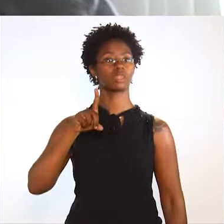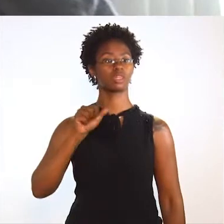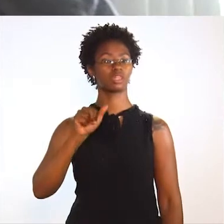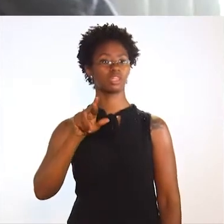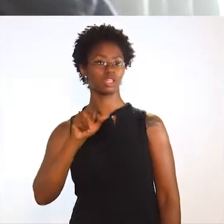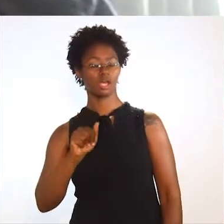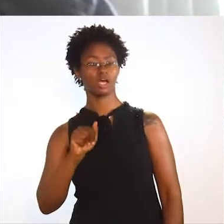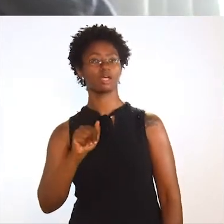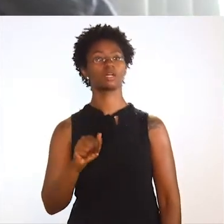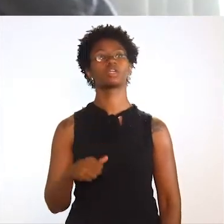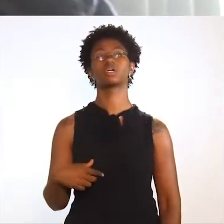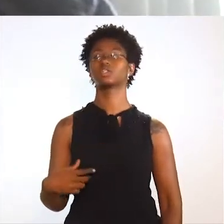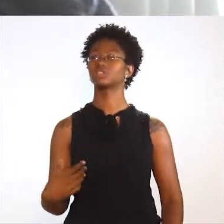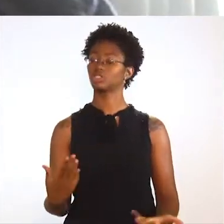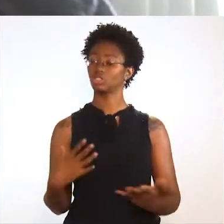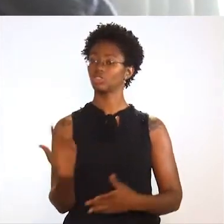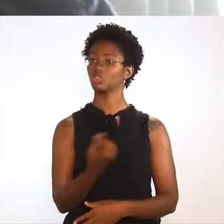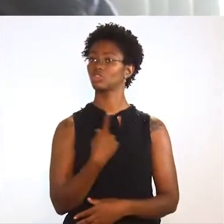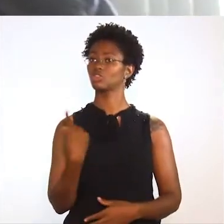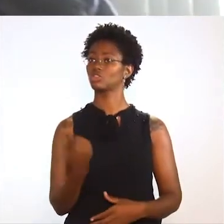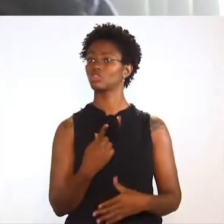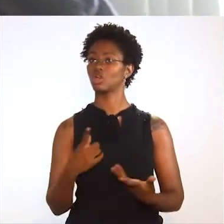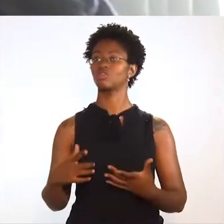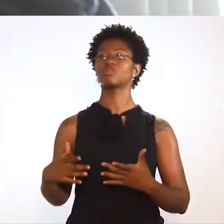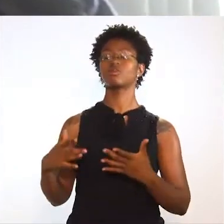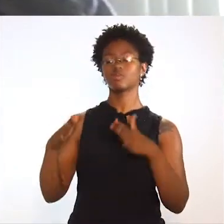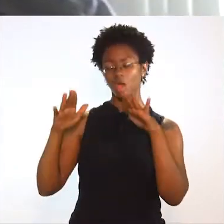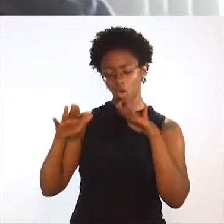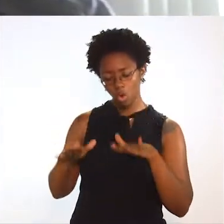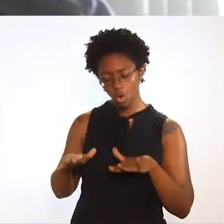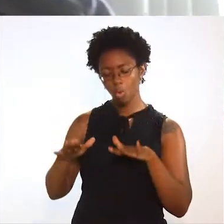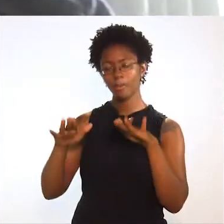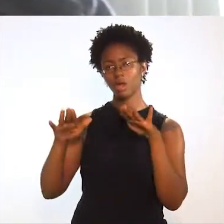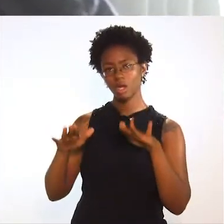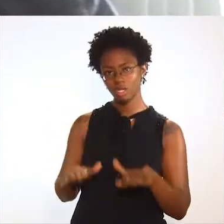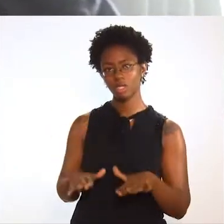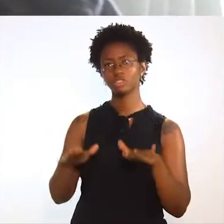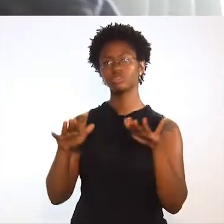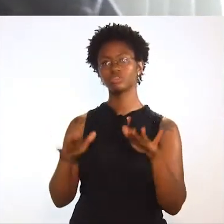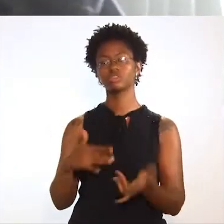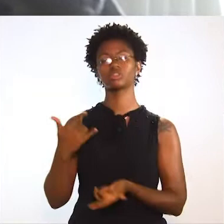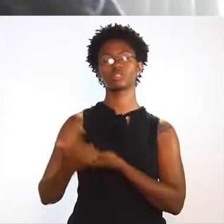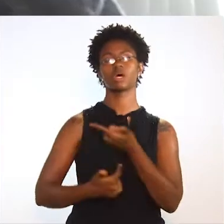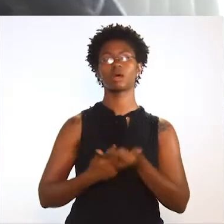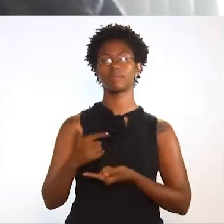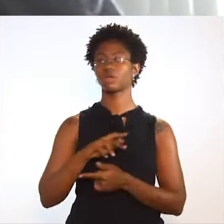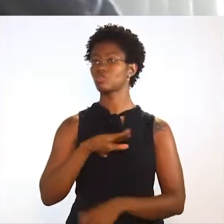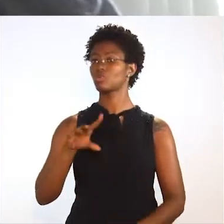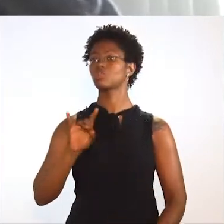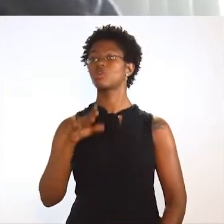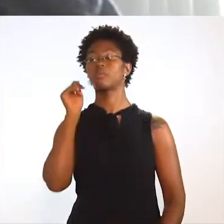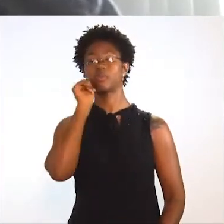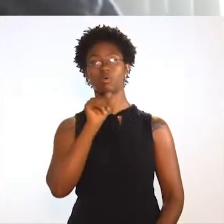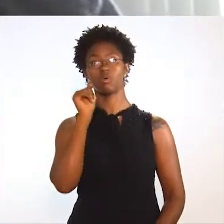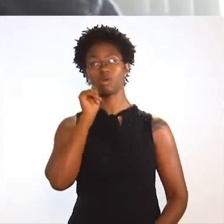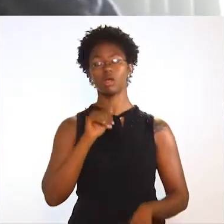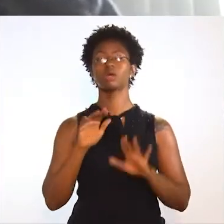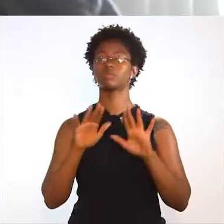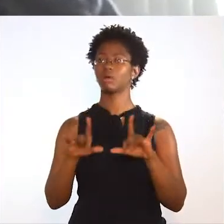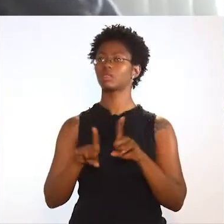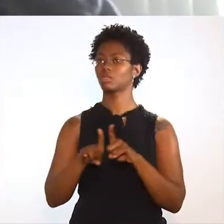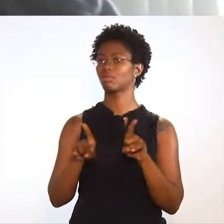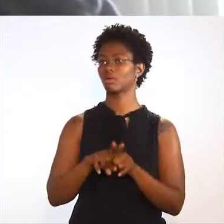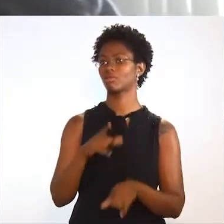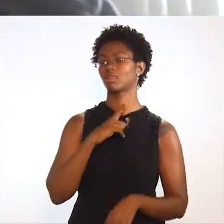onde a rede vai estar homenageando empreendimentos, e não só de mulheres, ou